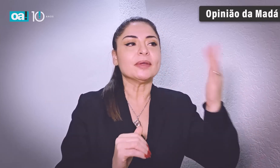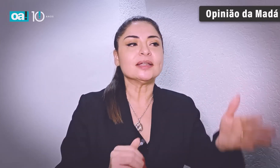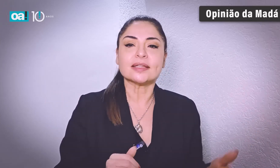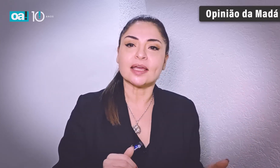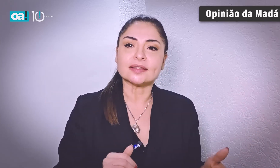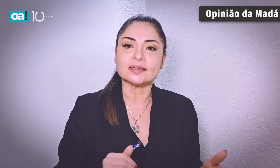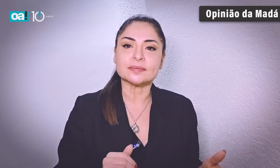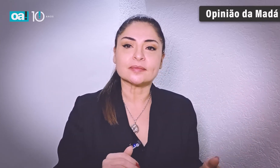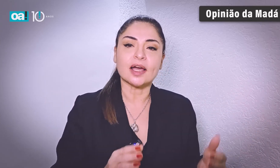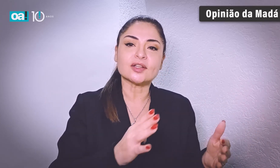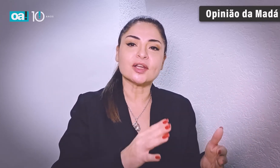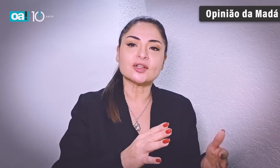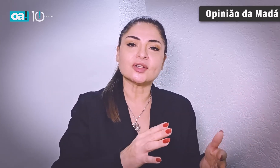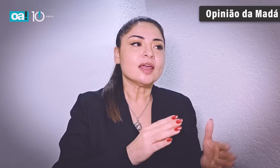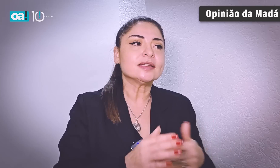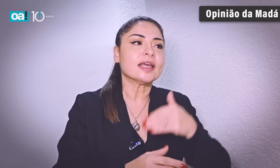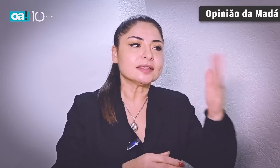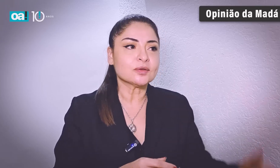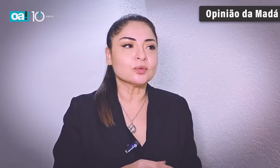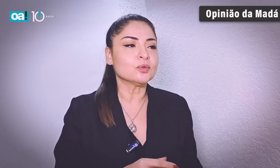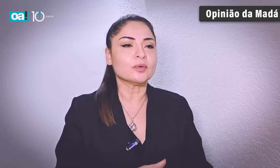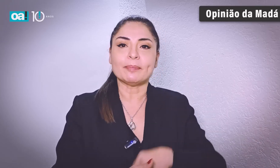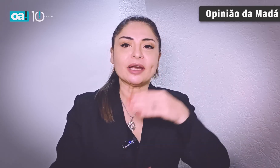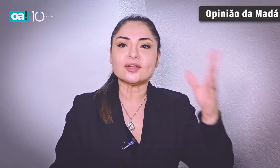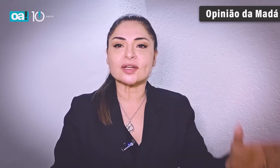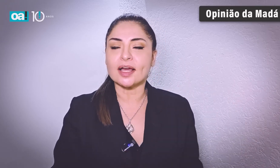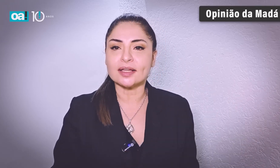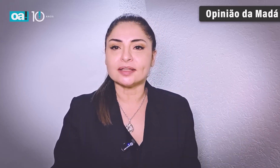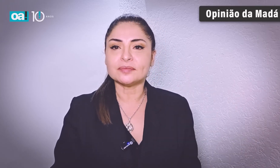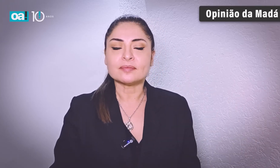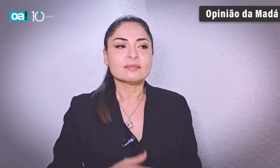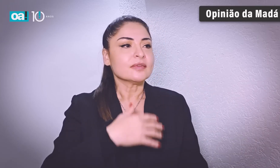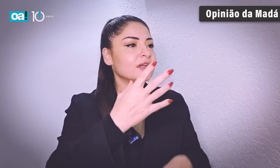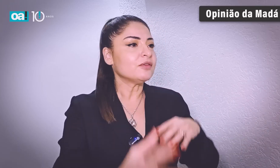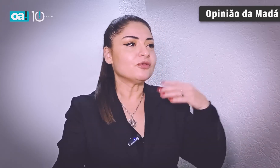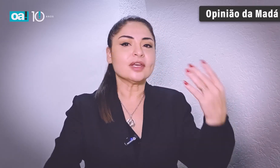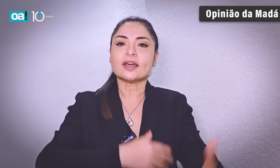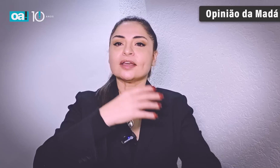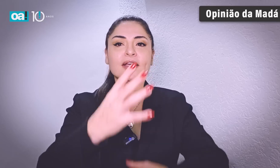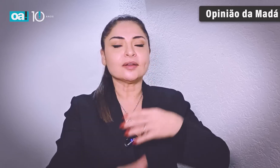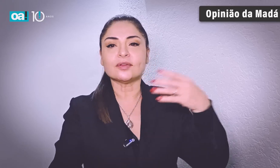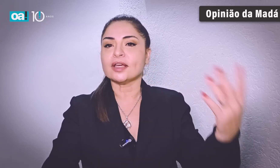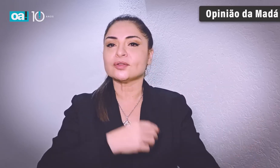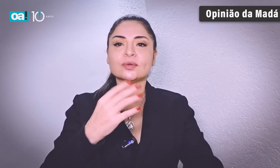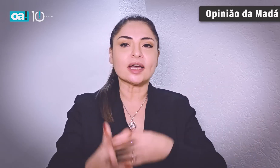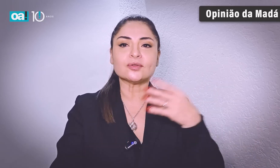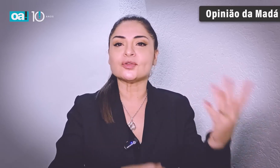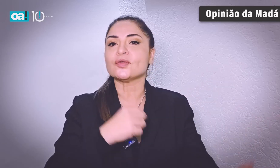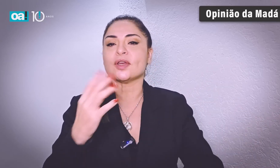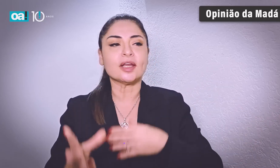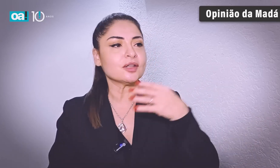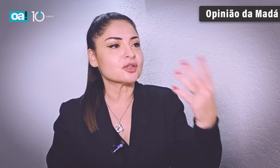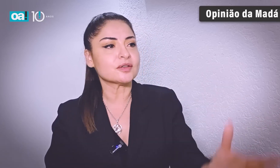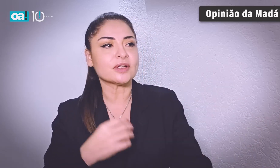e também esquece. A gente esquece tudo, não aprende nada e fica querendo ter